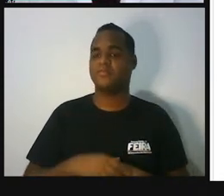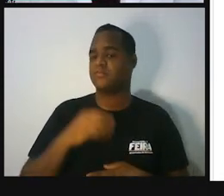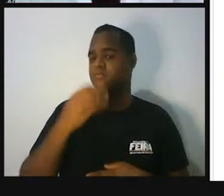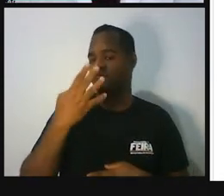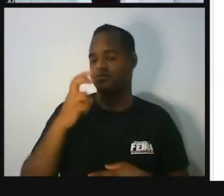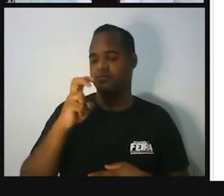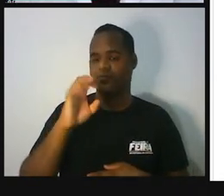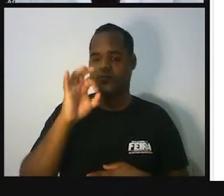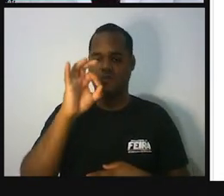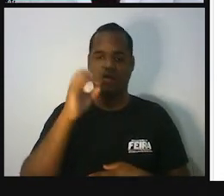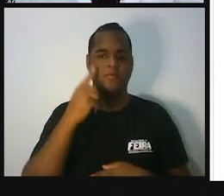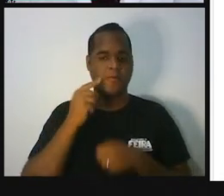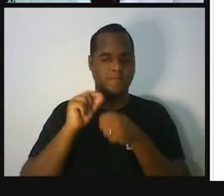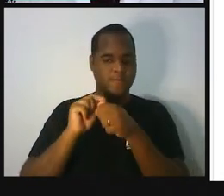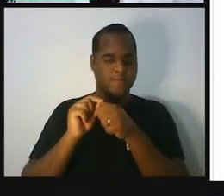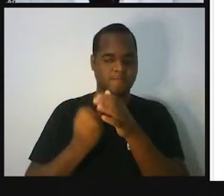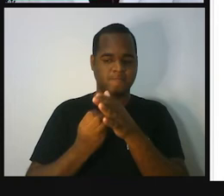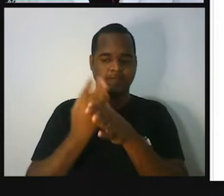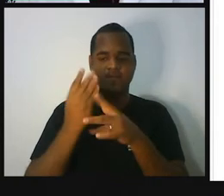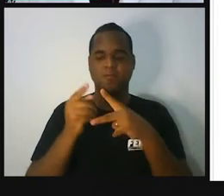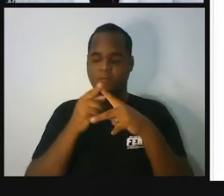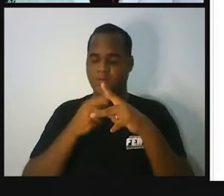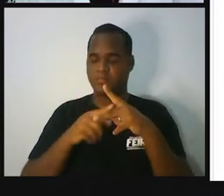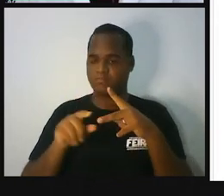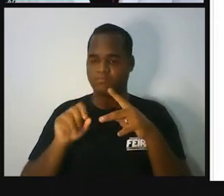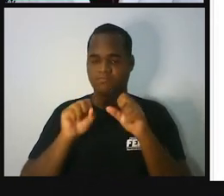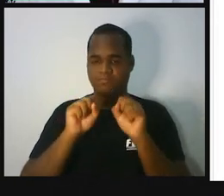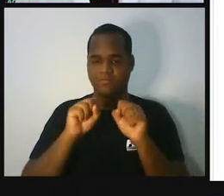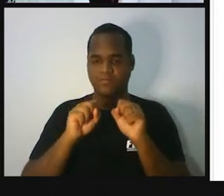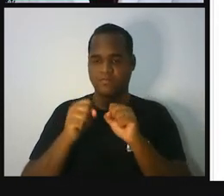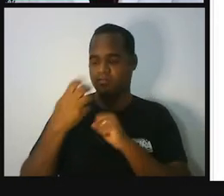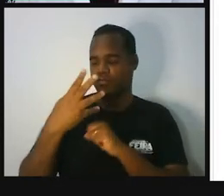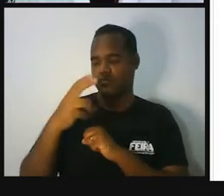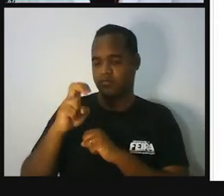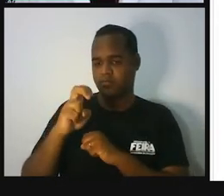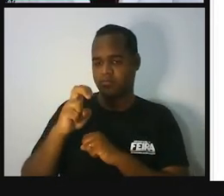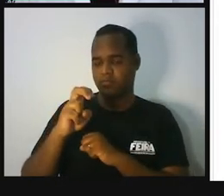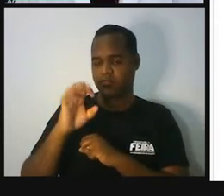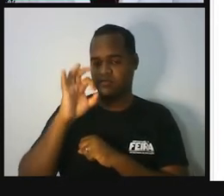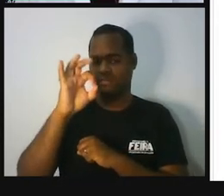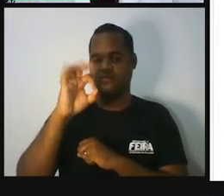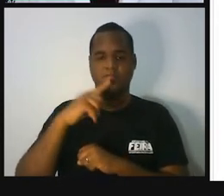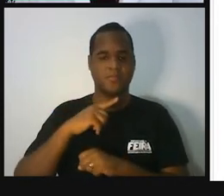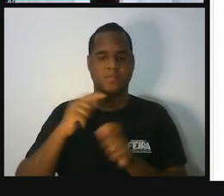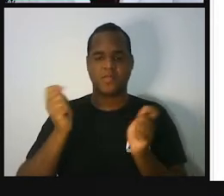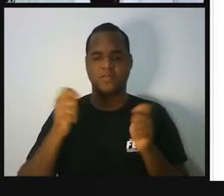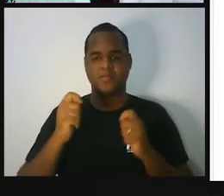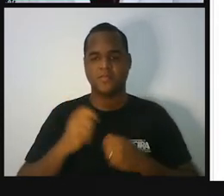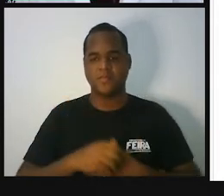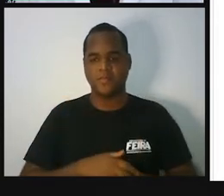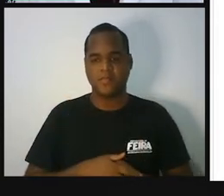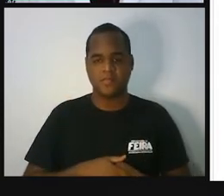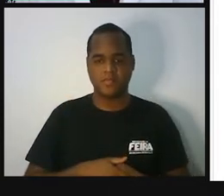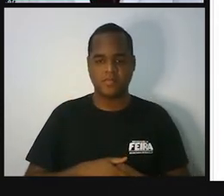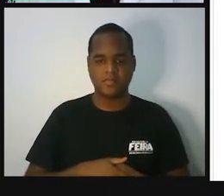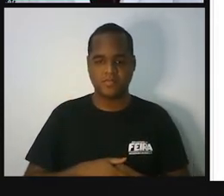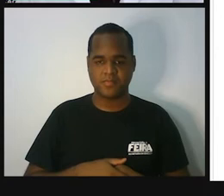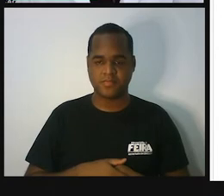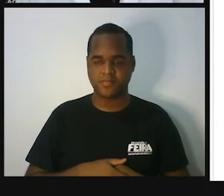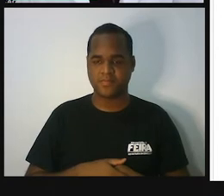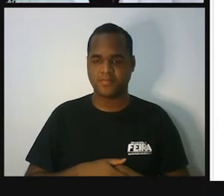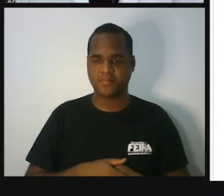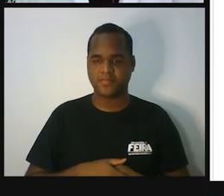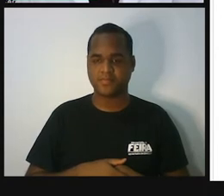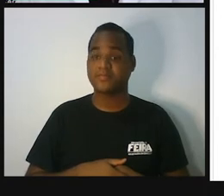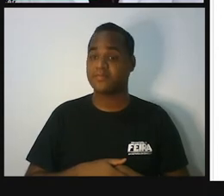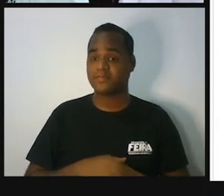45 graus olha só que bacana um ângulo que mede 45° agora é só a gente ligar os